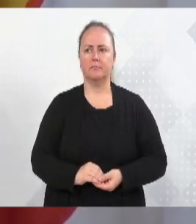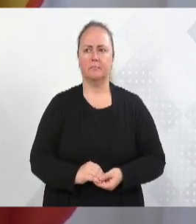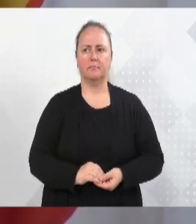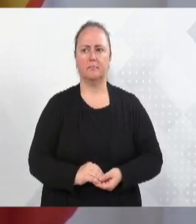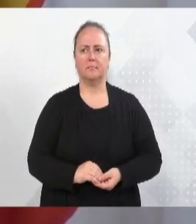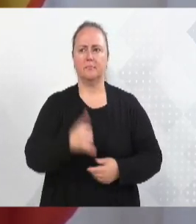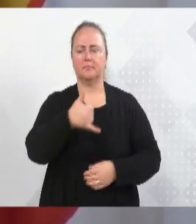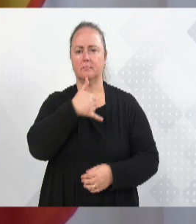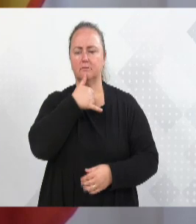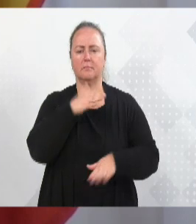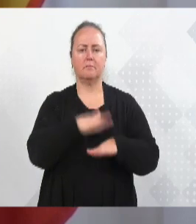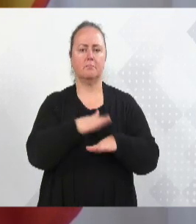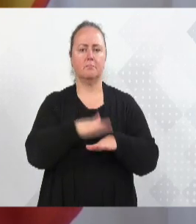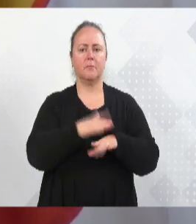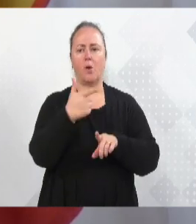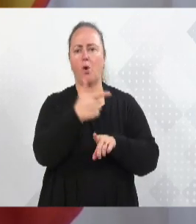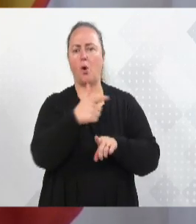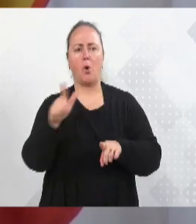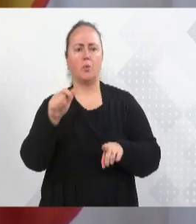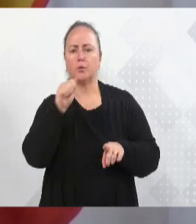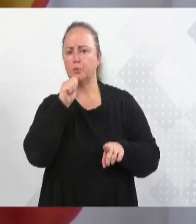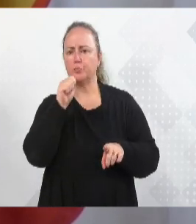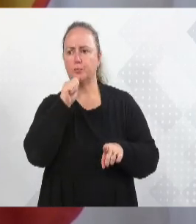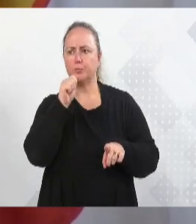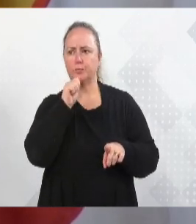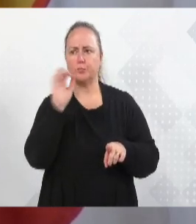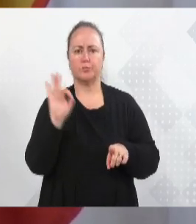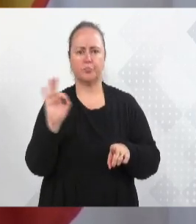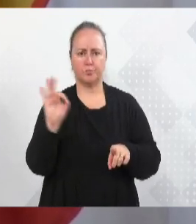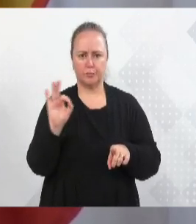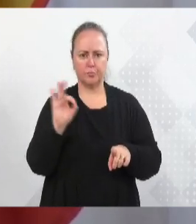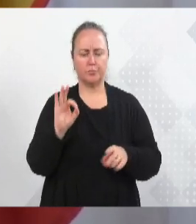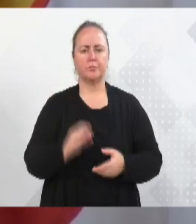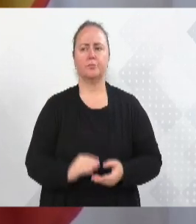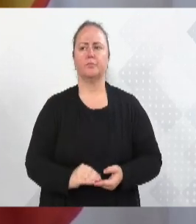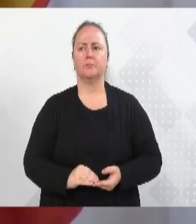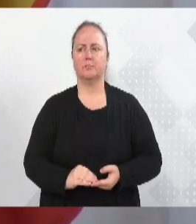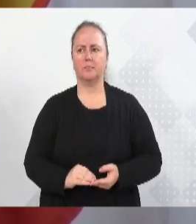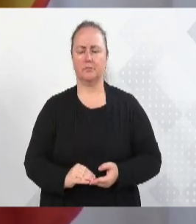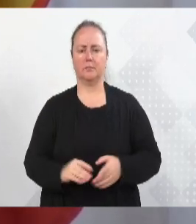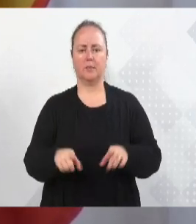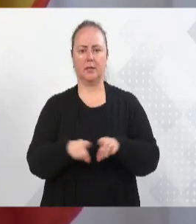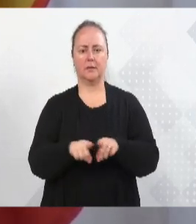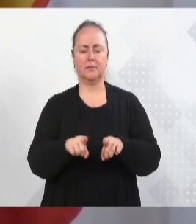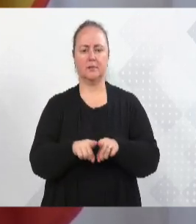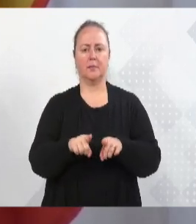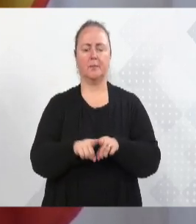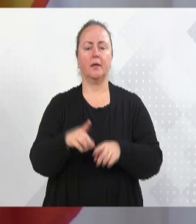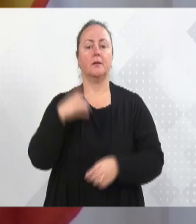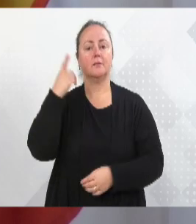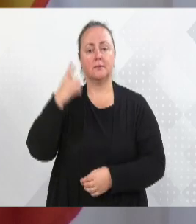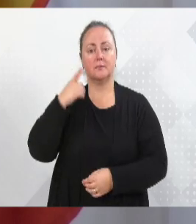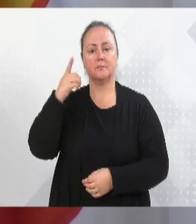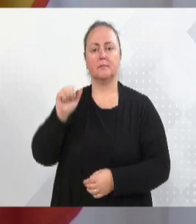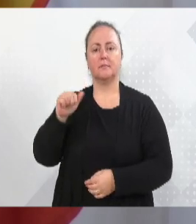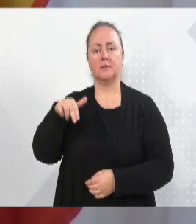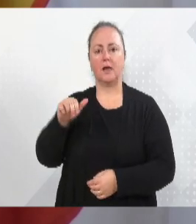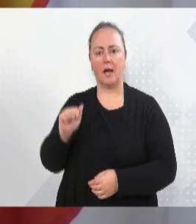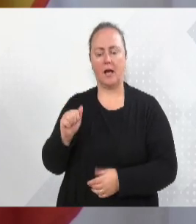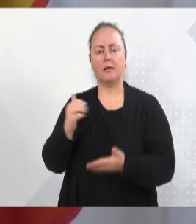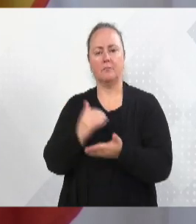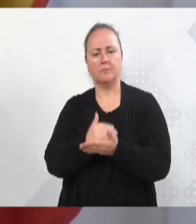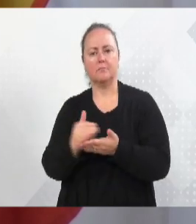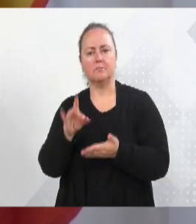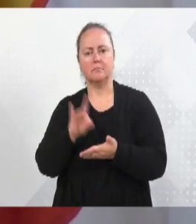mais nenhum naquele momento para dar acolhida. Citar também a deputada federal Ana Paula, que abriu a primeira conversa nossa